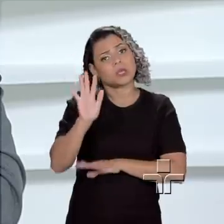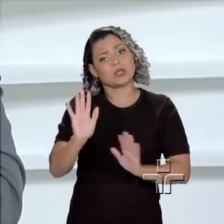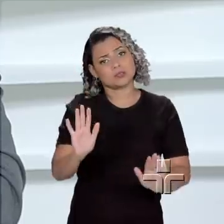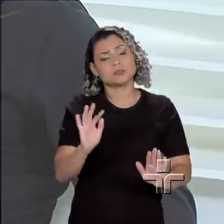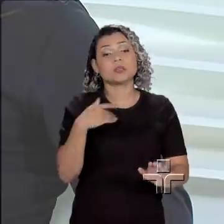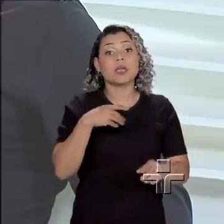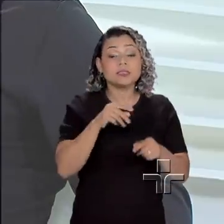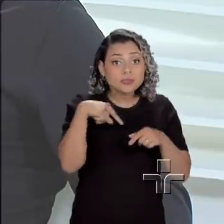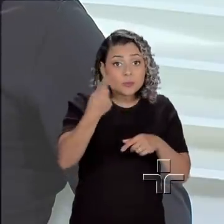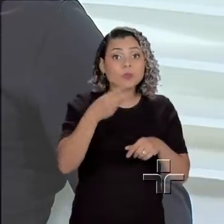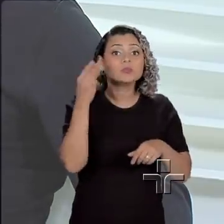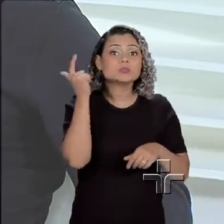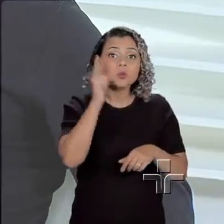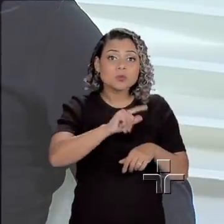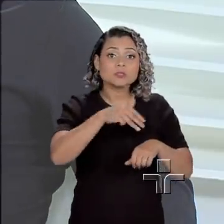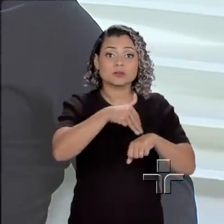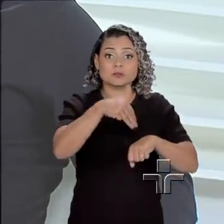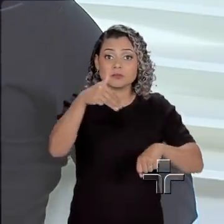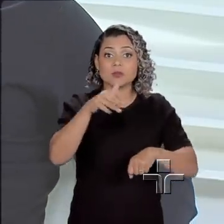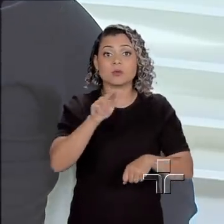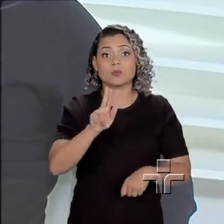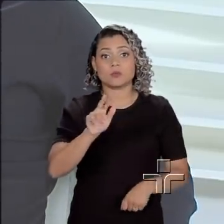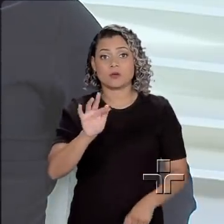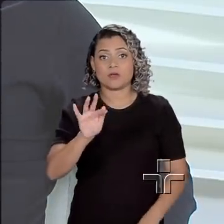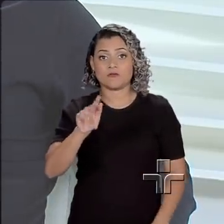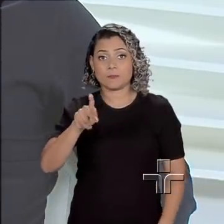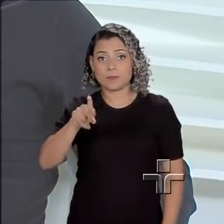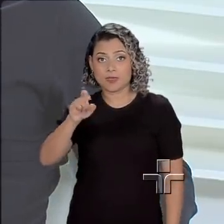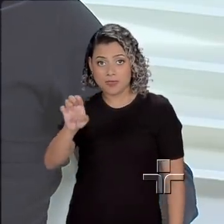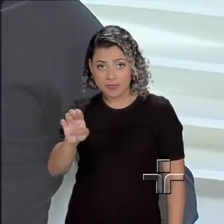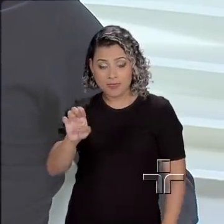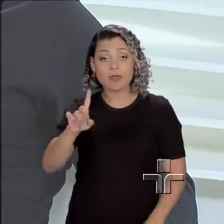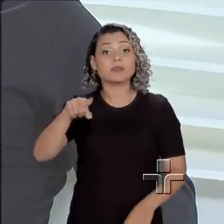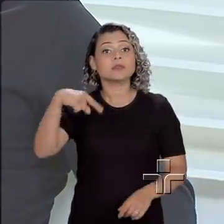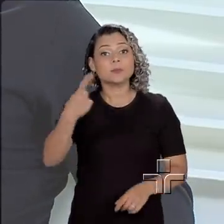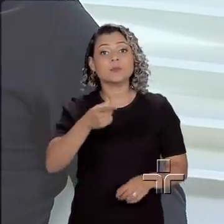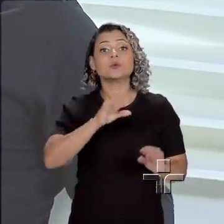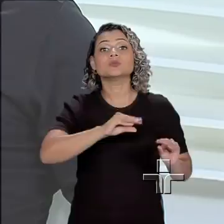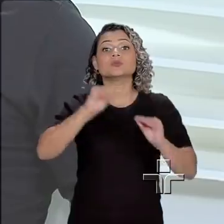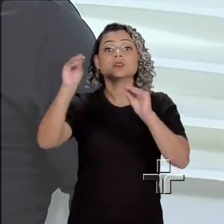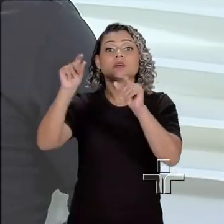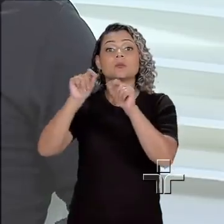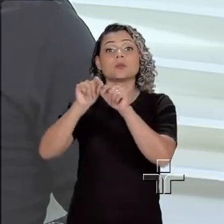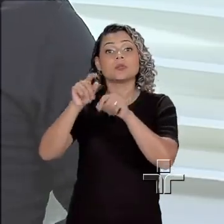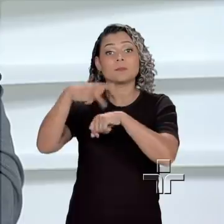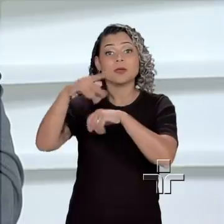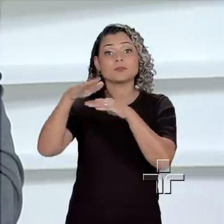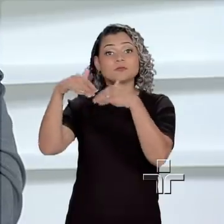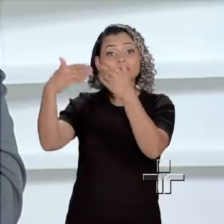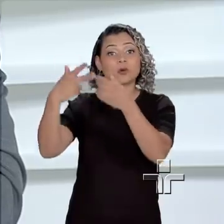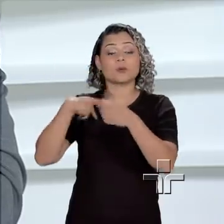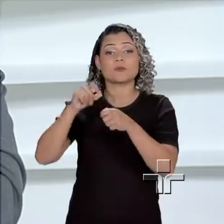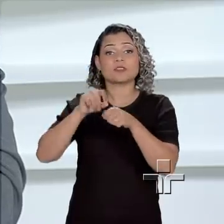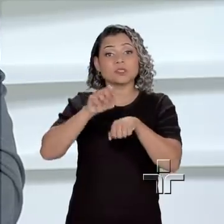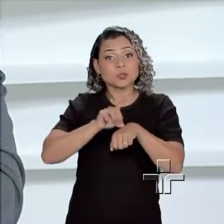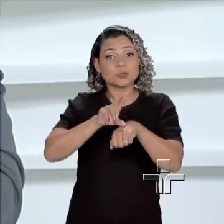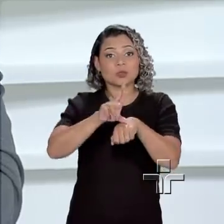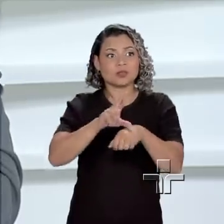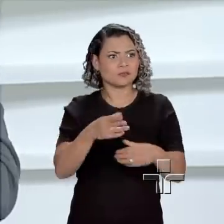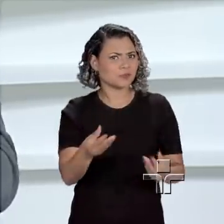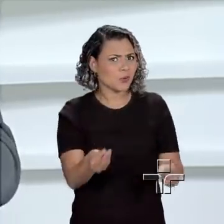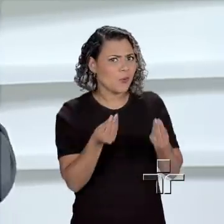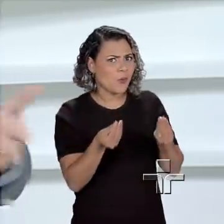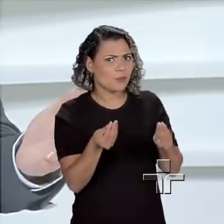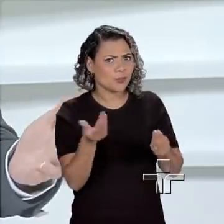um mestrado lá na UFPE, em 78, depois eu fui para Canterbury fazer doutorado. Mas ITA é um troço de você fala assim, como se fosse uma